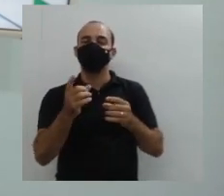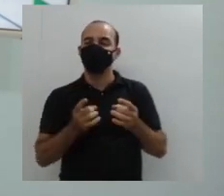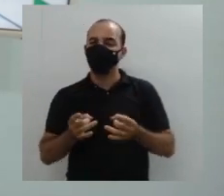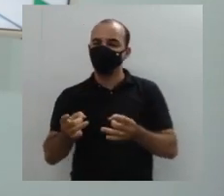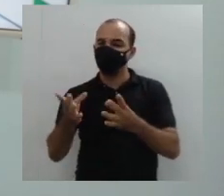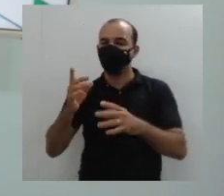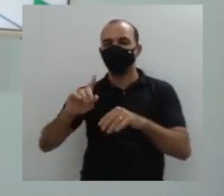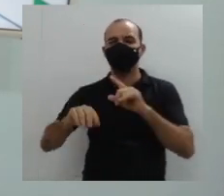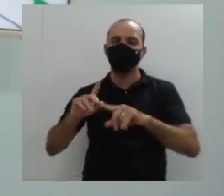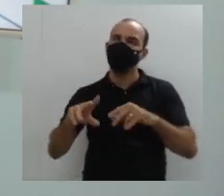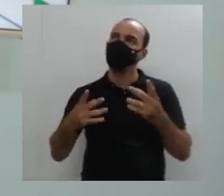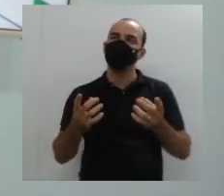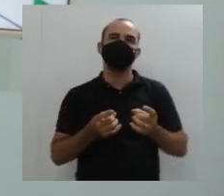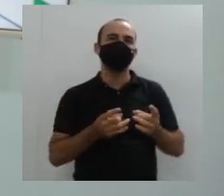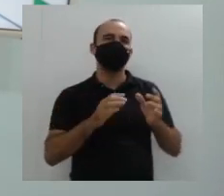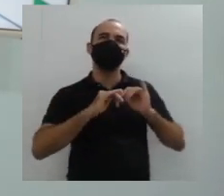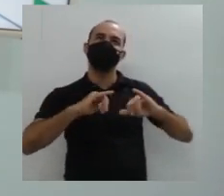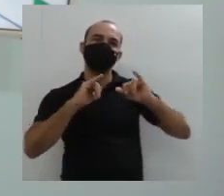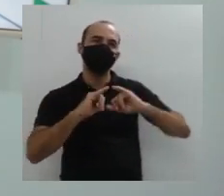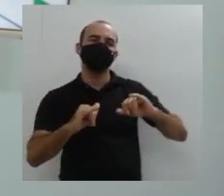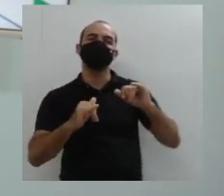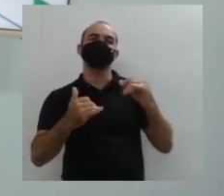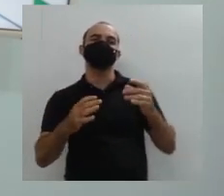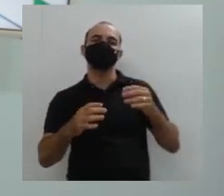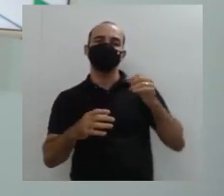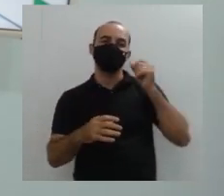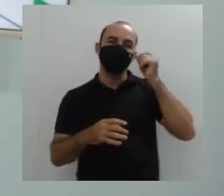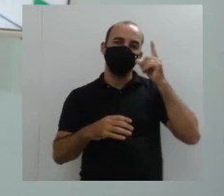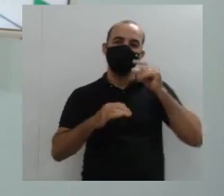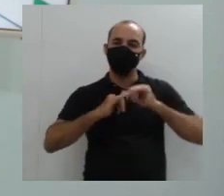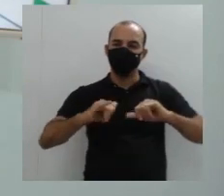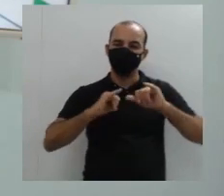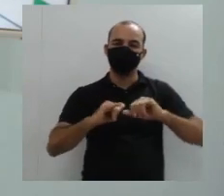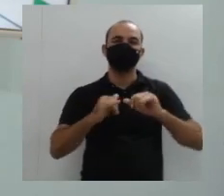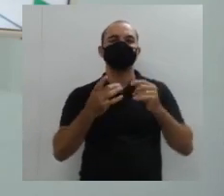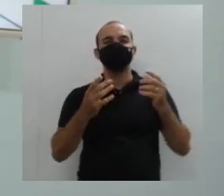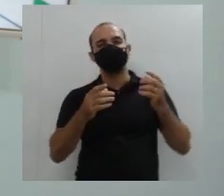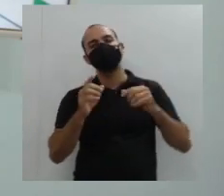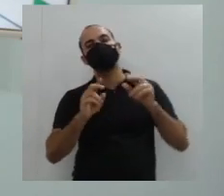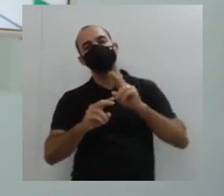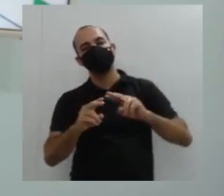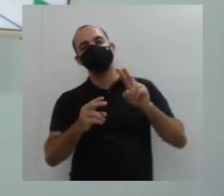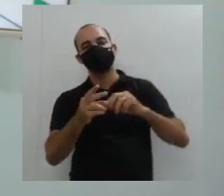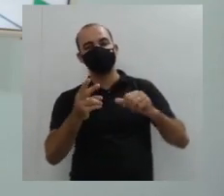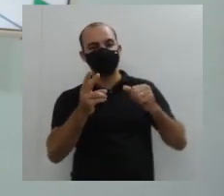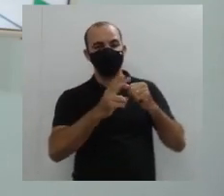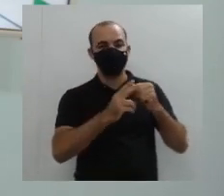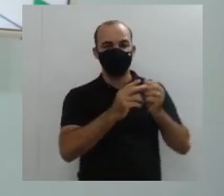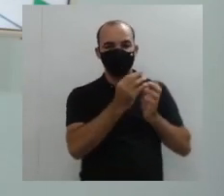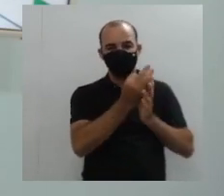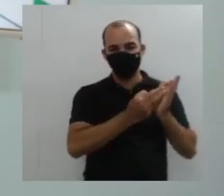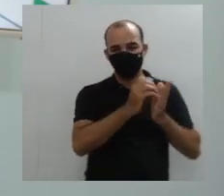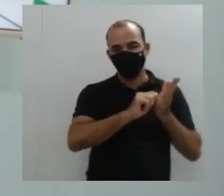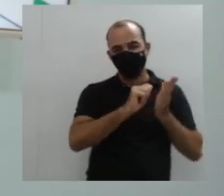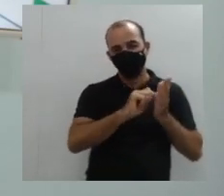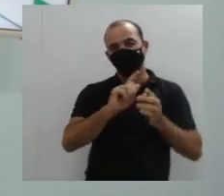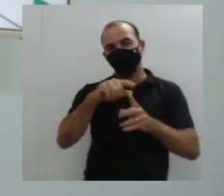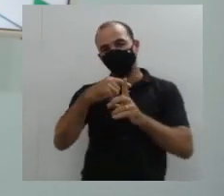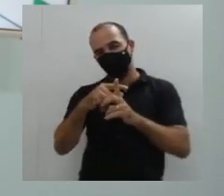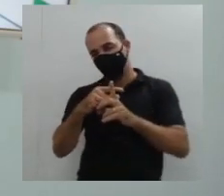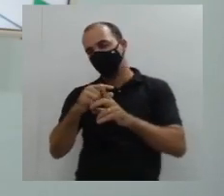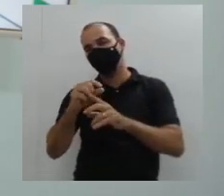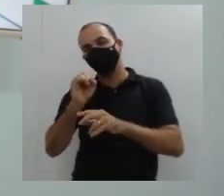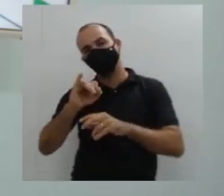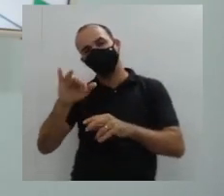uma ideia. E lembrar que muitas vezes também encontramos uma propaganda com a linguagem